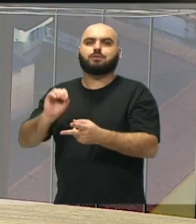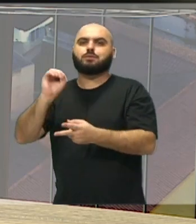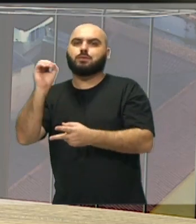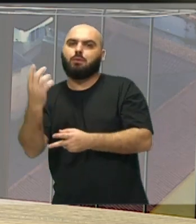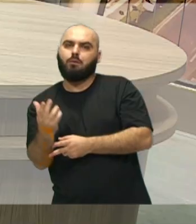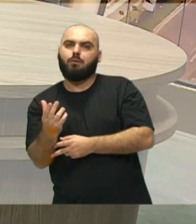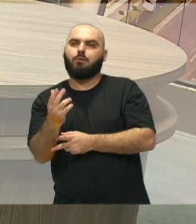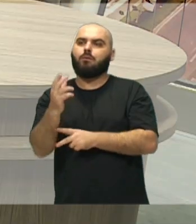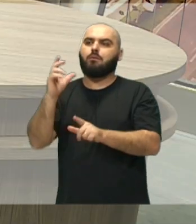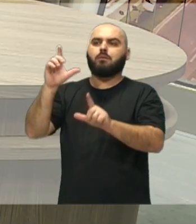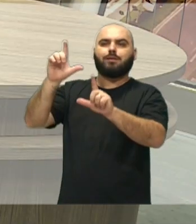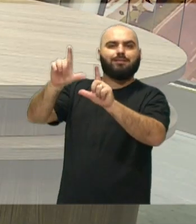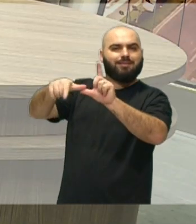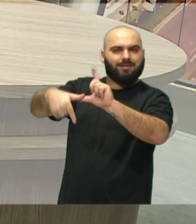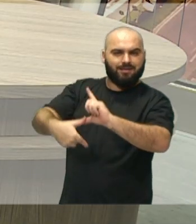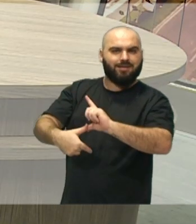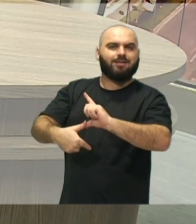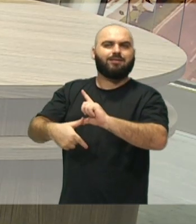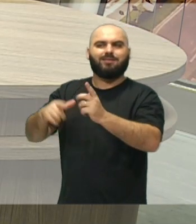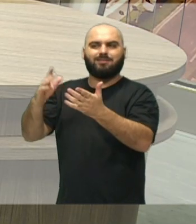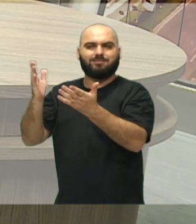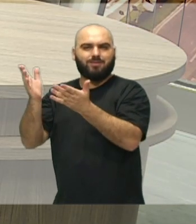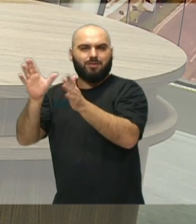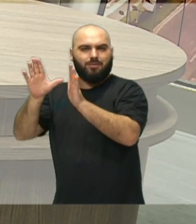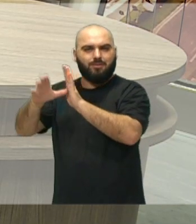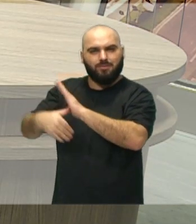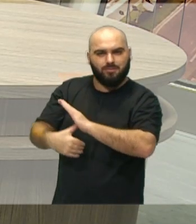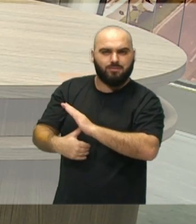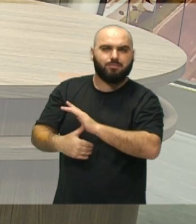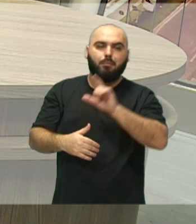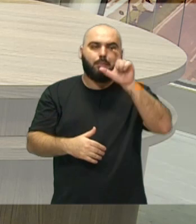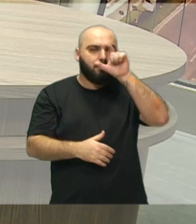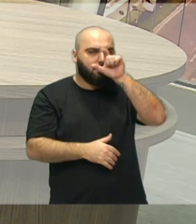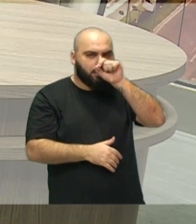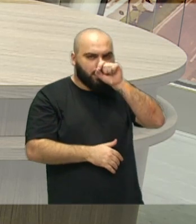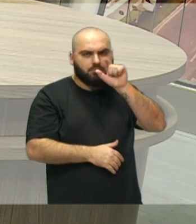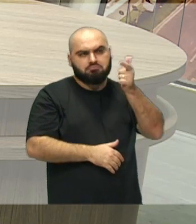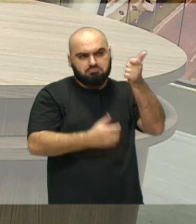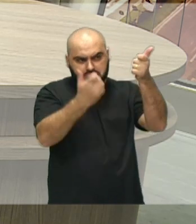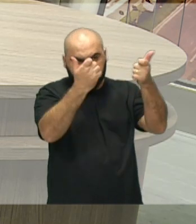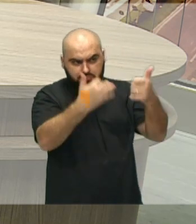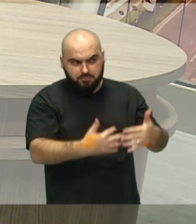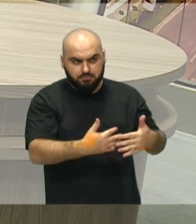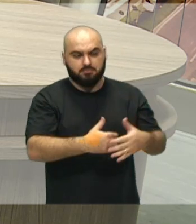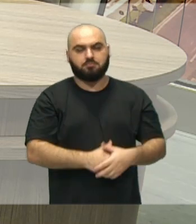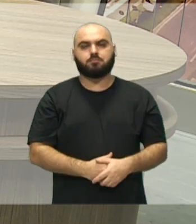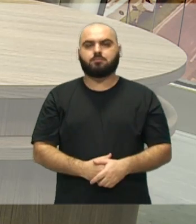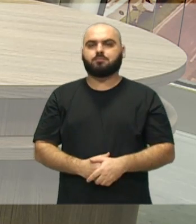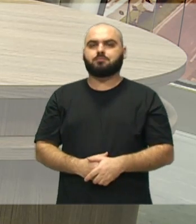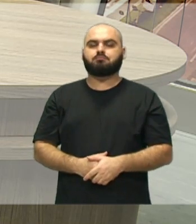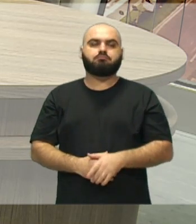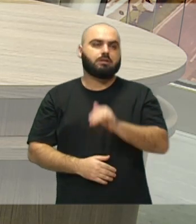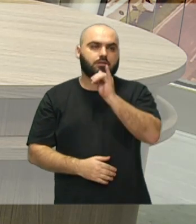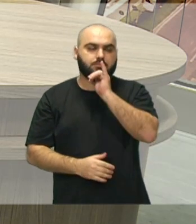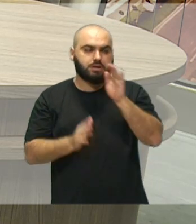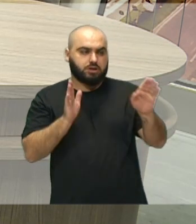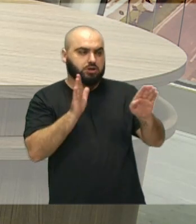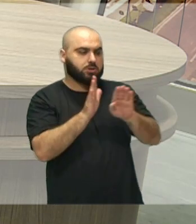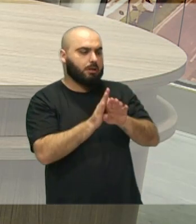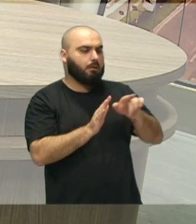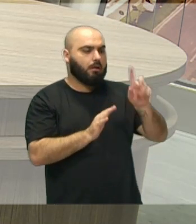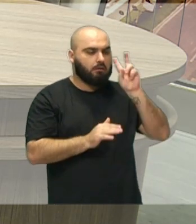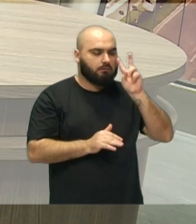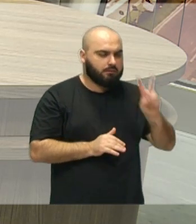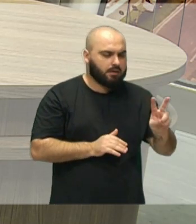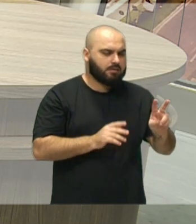de um papagaio, né? Que foi por onde mais ou menos você começou, né? Aí ele chega com maus tratos